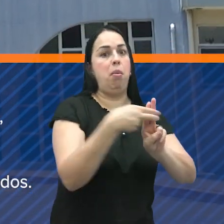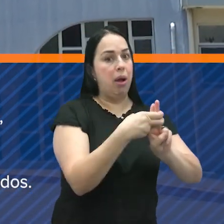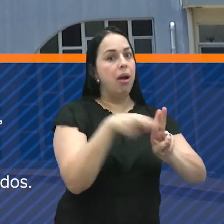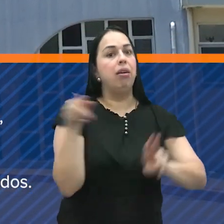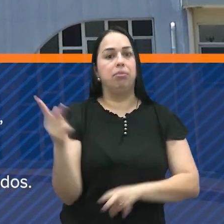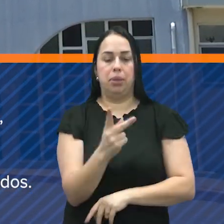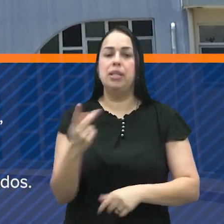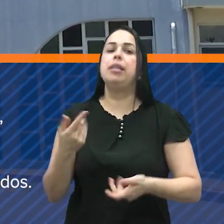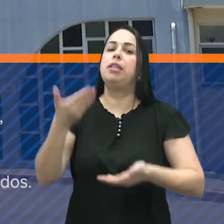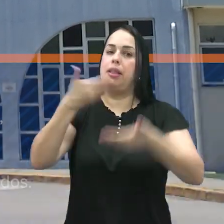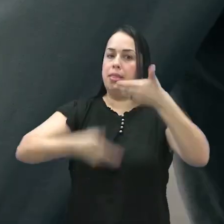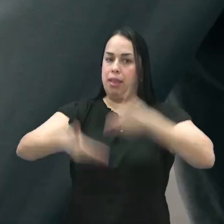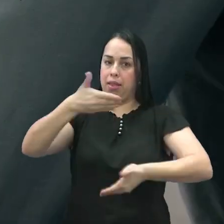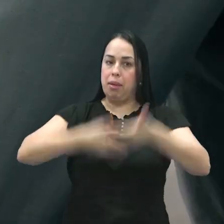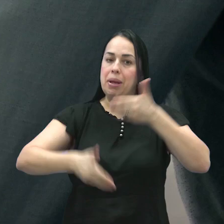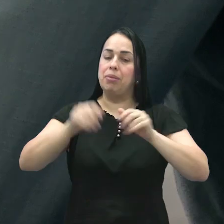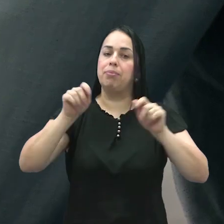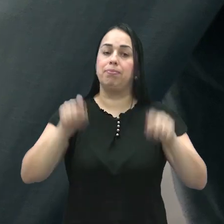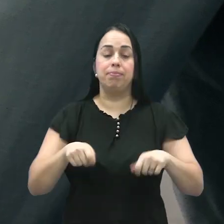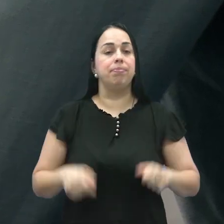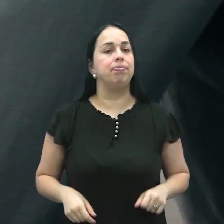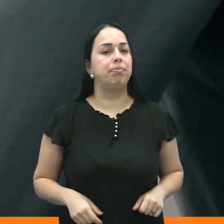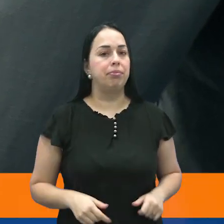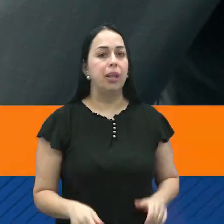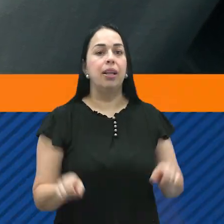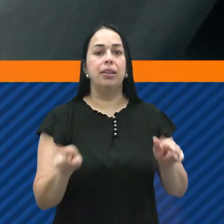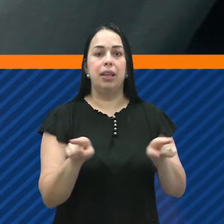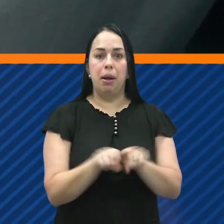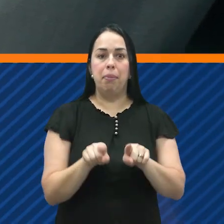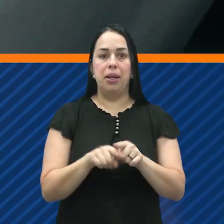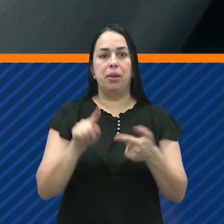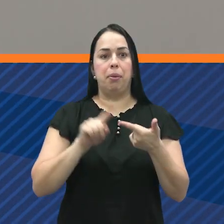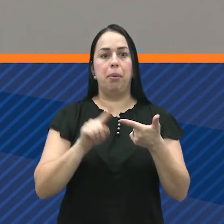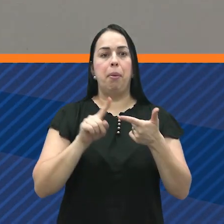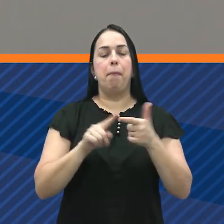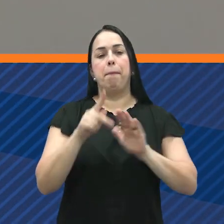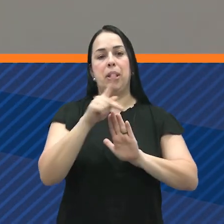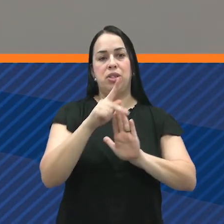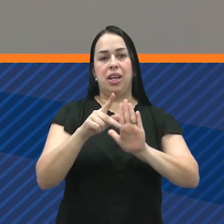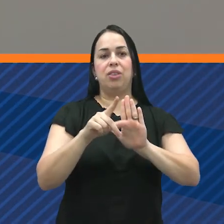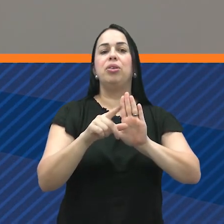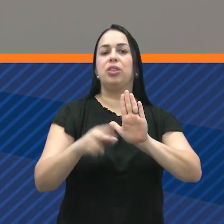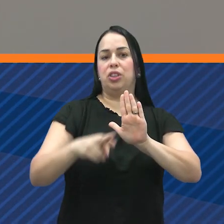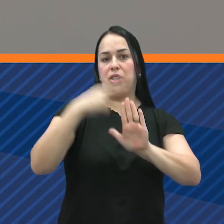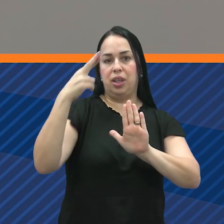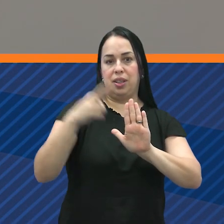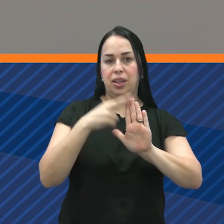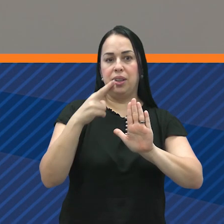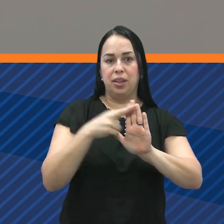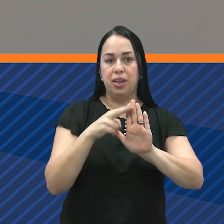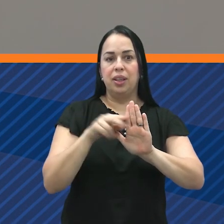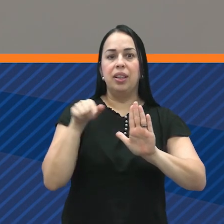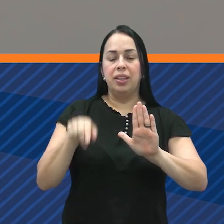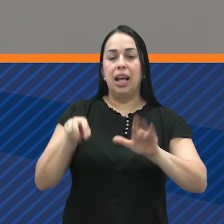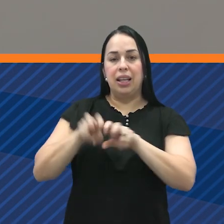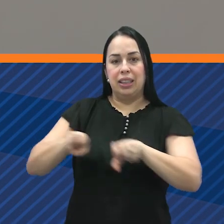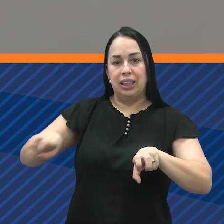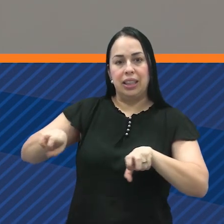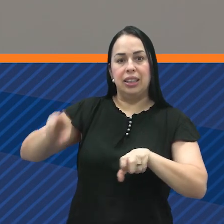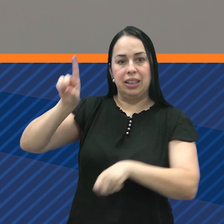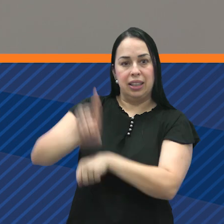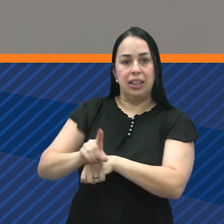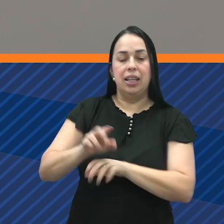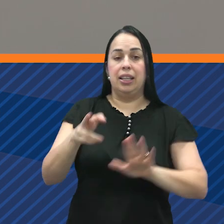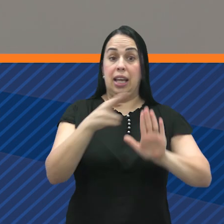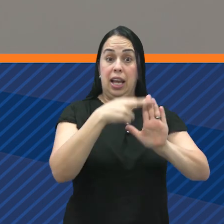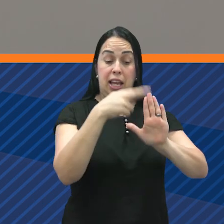Poder Público Municipal. Ainda compõe a pauta o projeto de resolução da mesa diretora que altera o